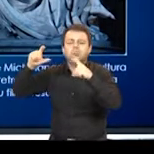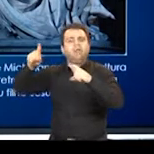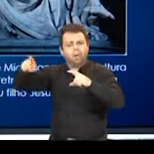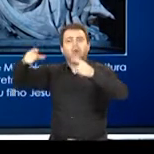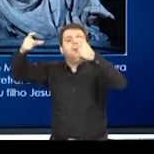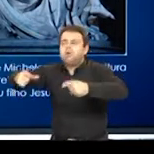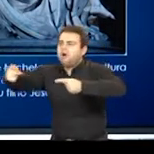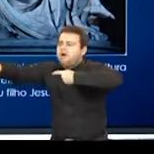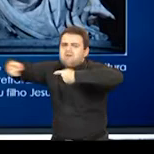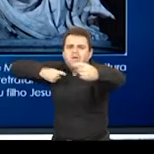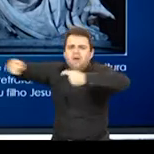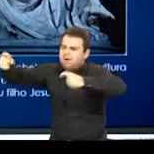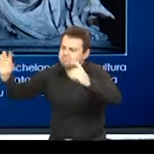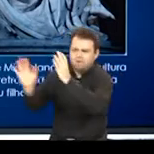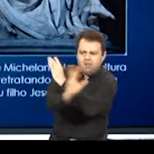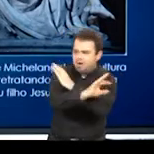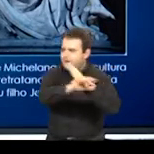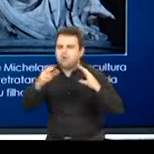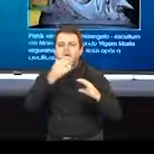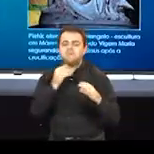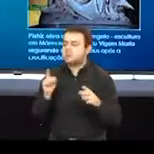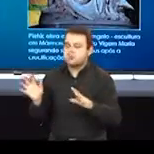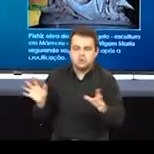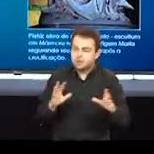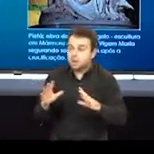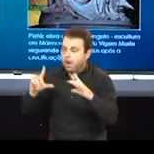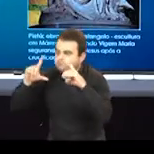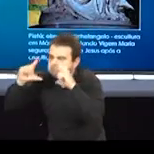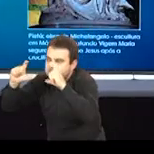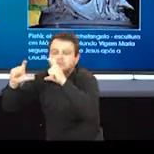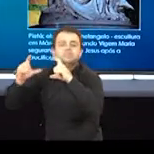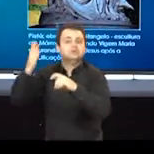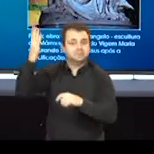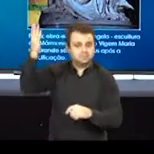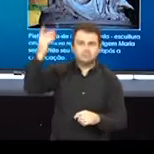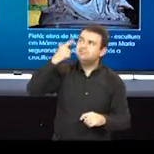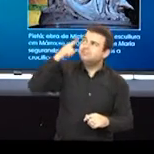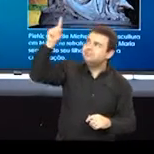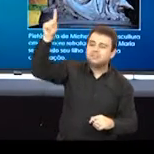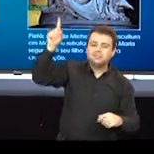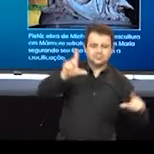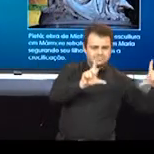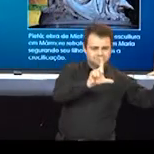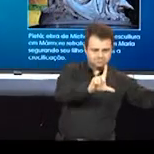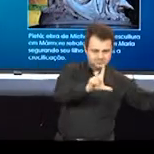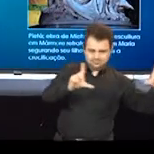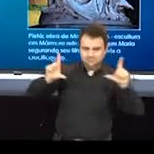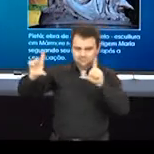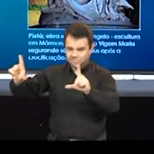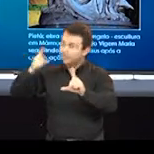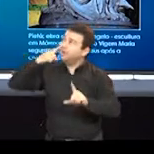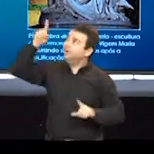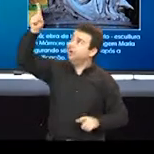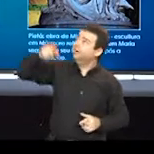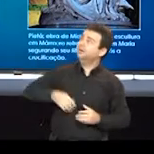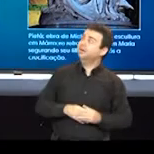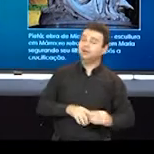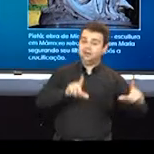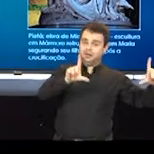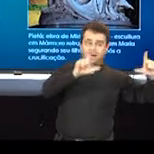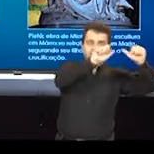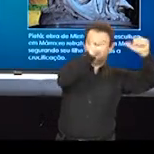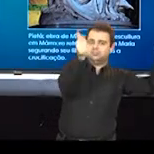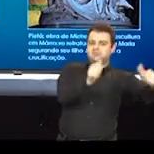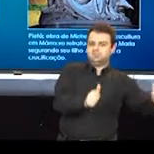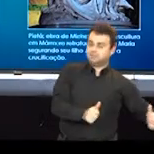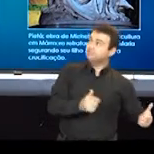no Iêmen, durante uma guerra, certo? Se vocês observarem essas duas imagens, né, a escultura e a foto,